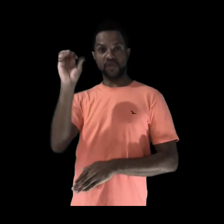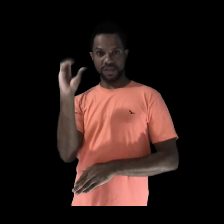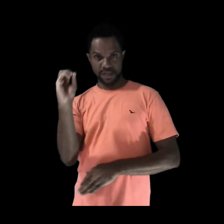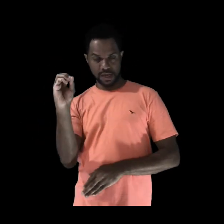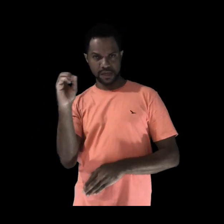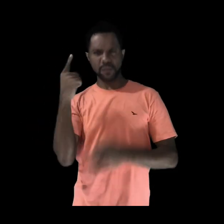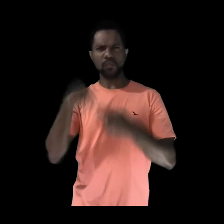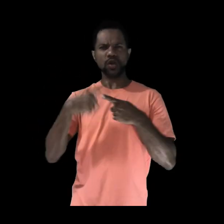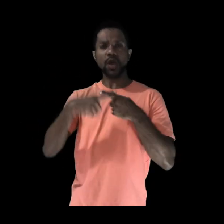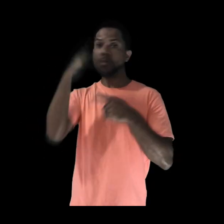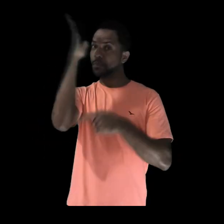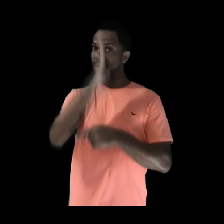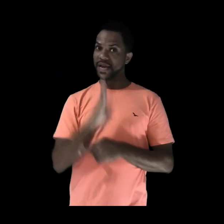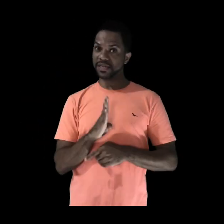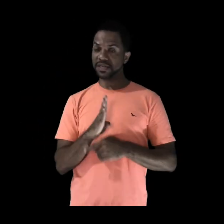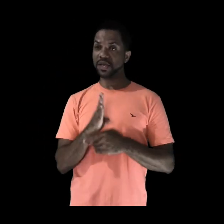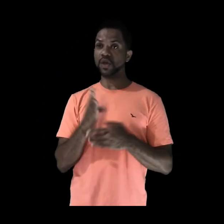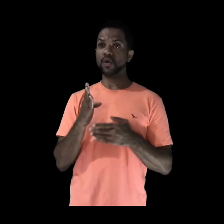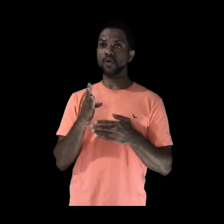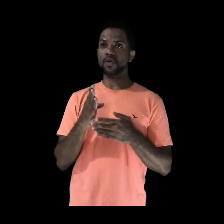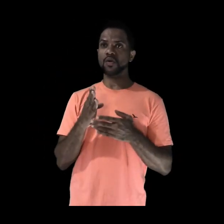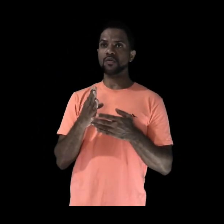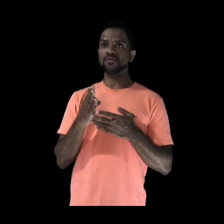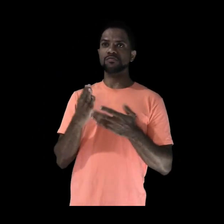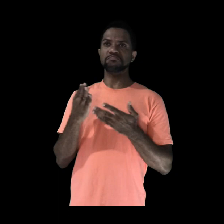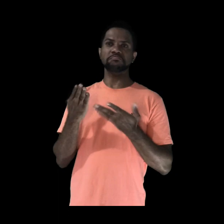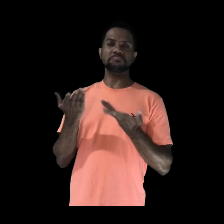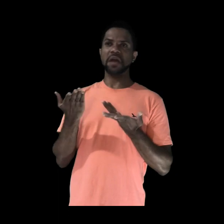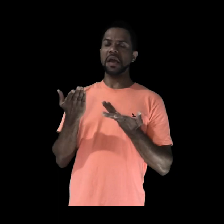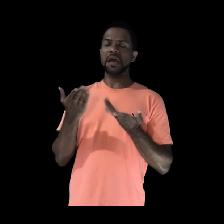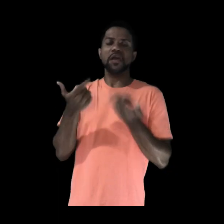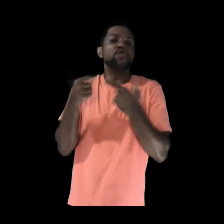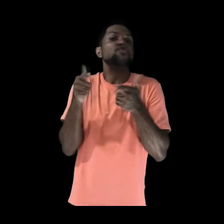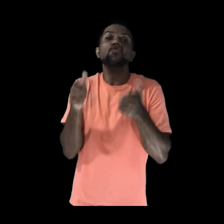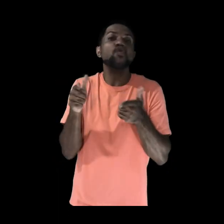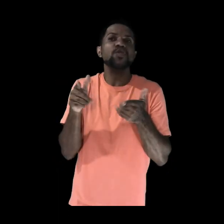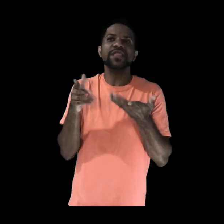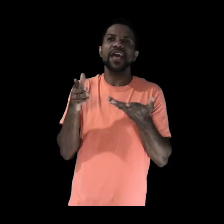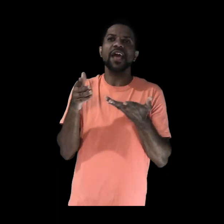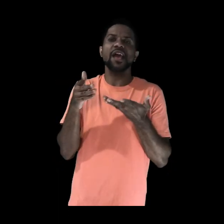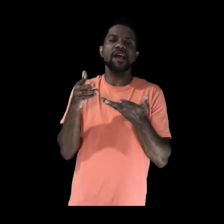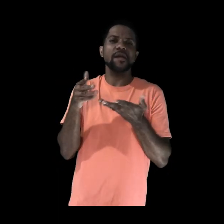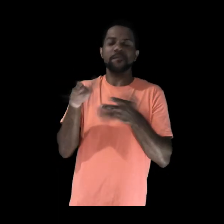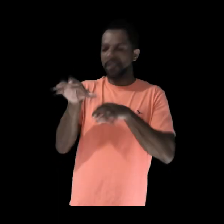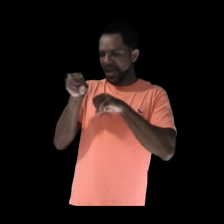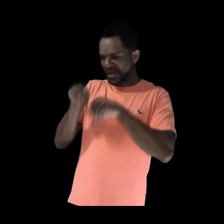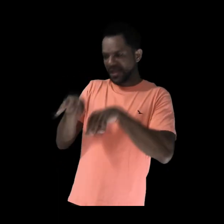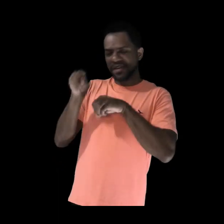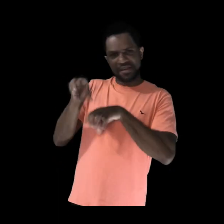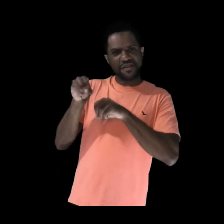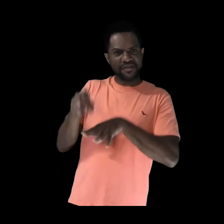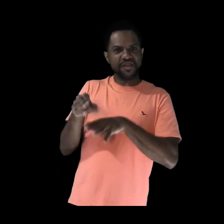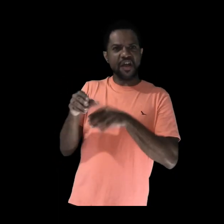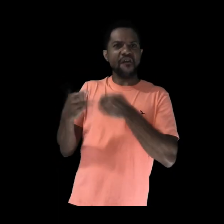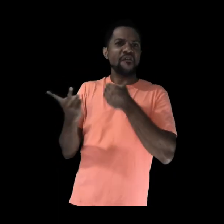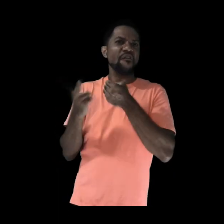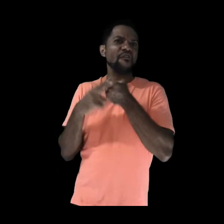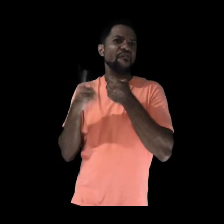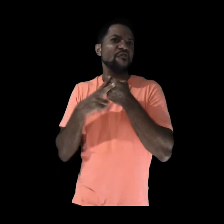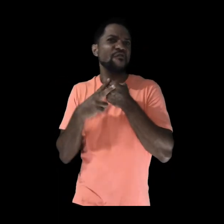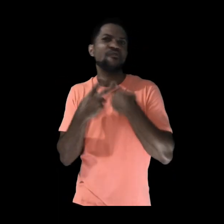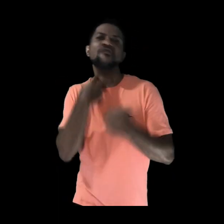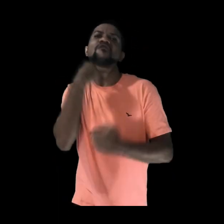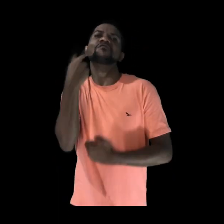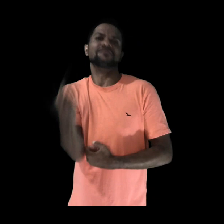leitura labial, porque o Brasil ele foi um dos que não recomendam mais a terapia